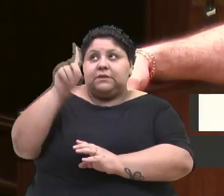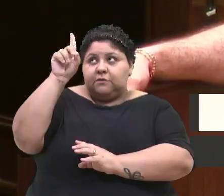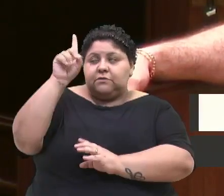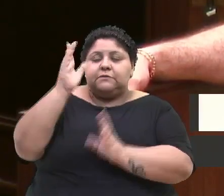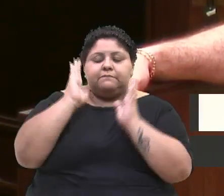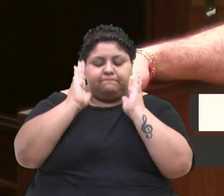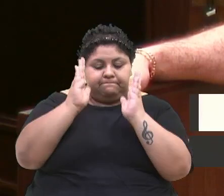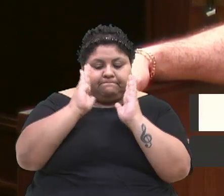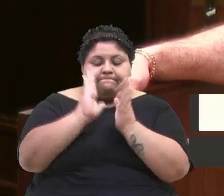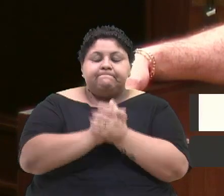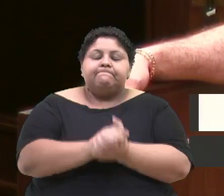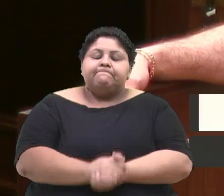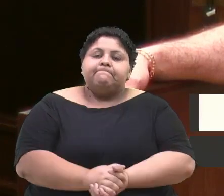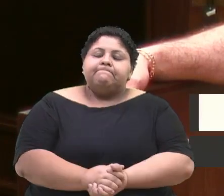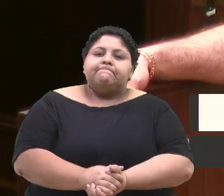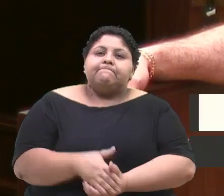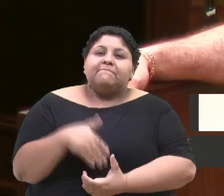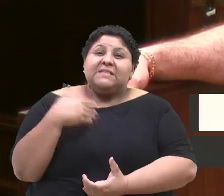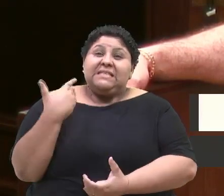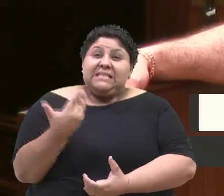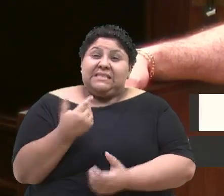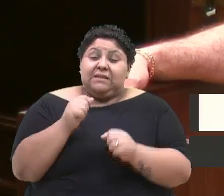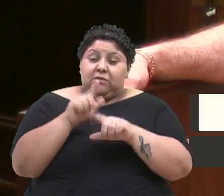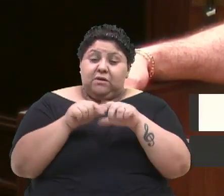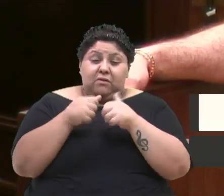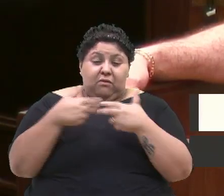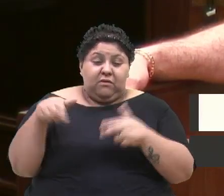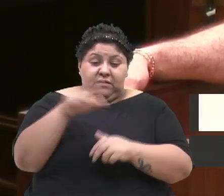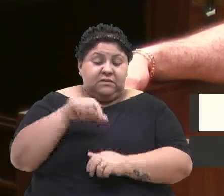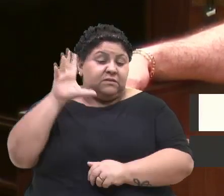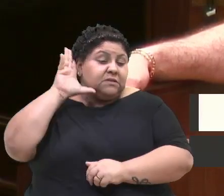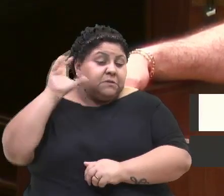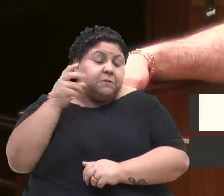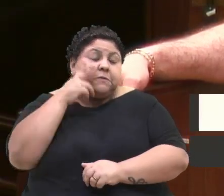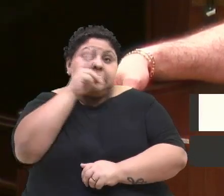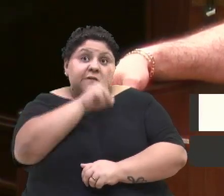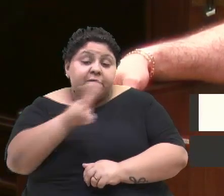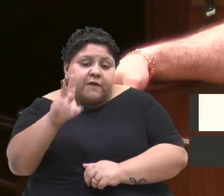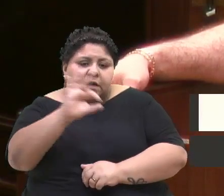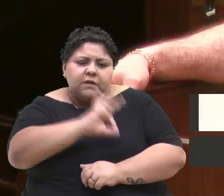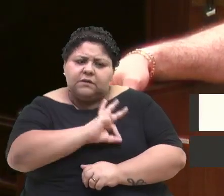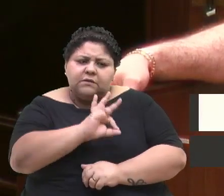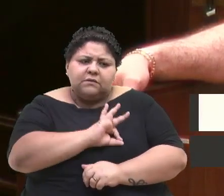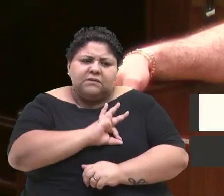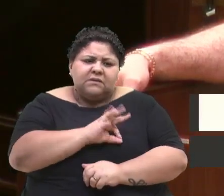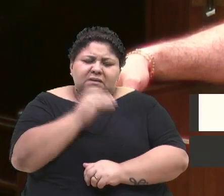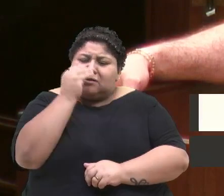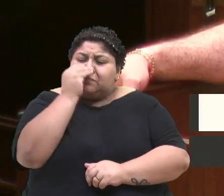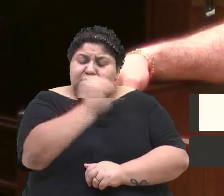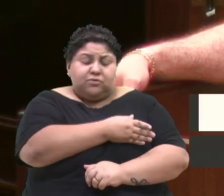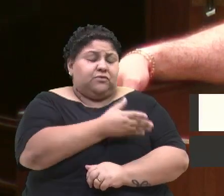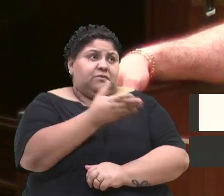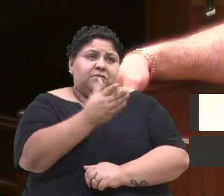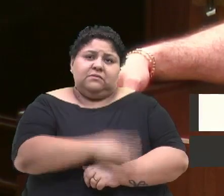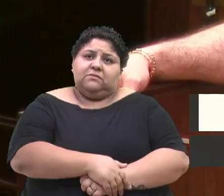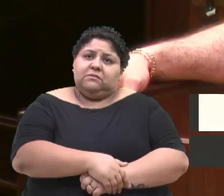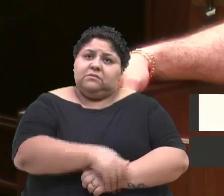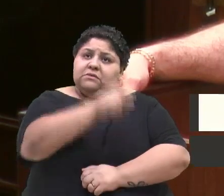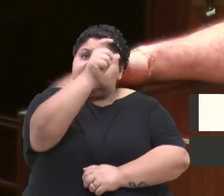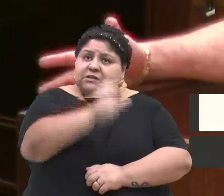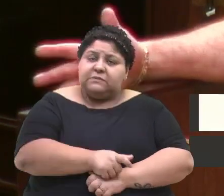E, assim, são coisas que a gente escuta e vê, inclusive na delegacia, que é um absurdo, né? Das pessoas